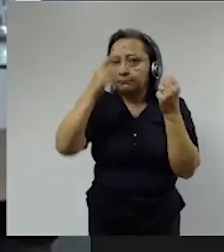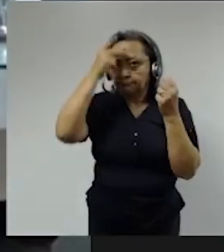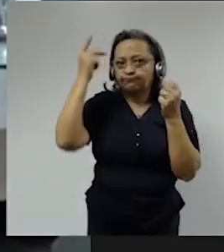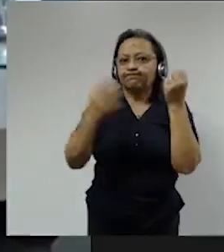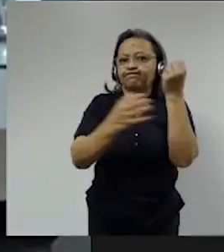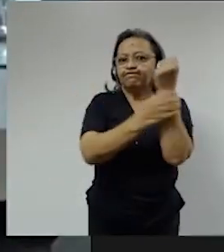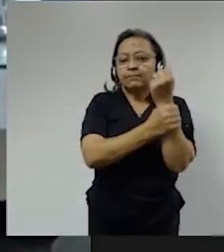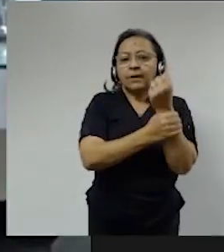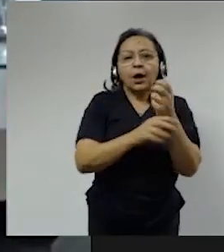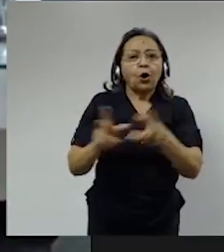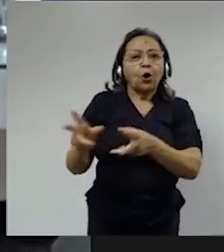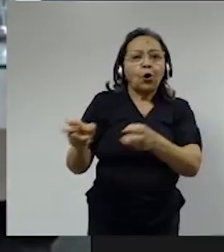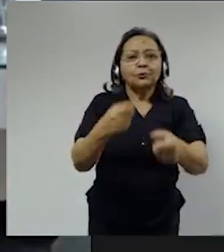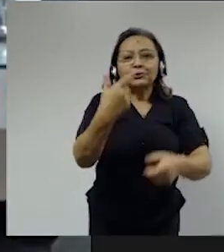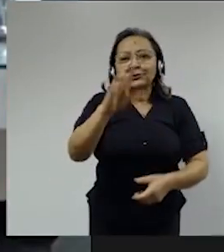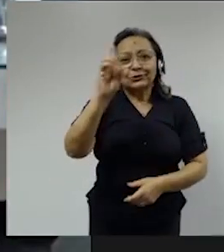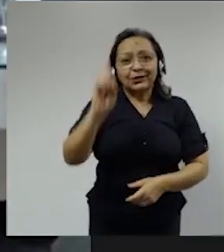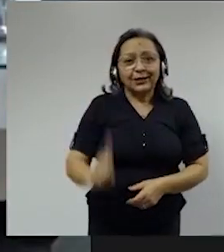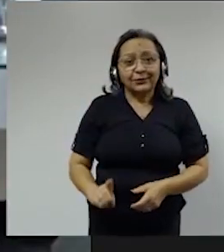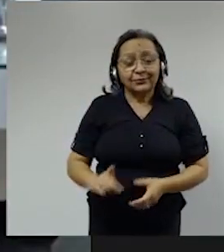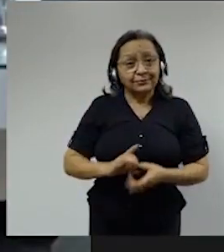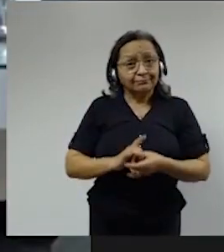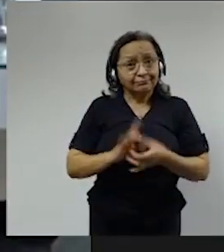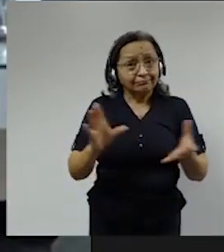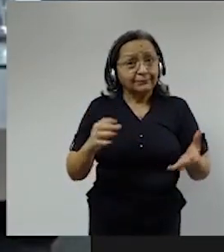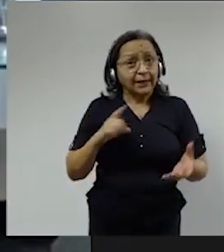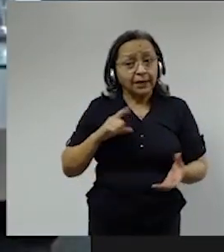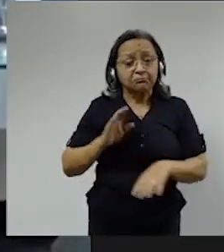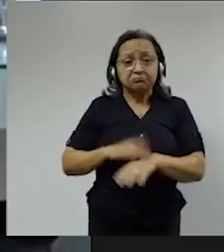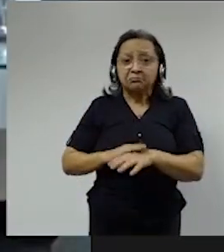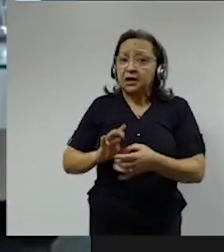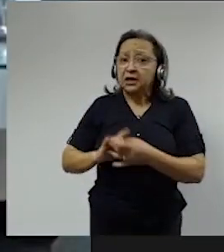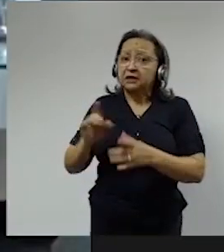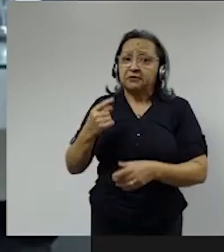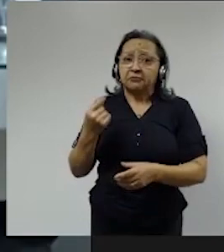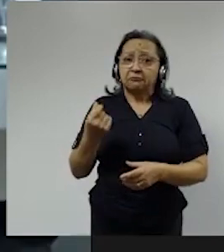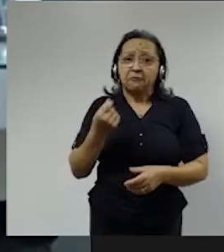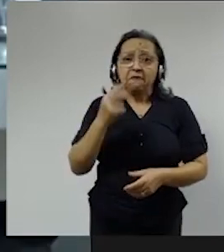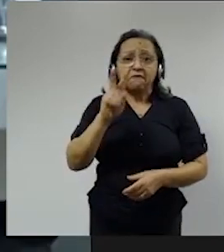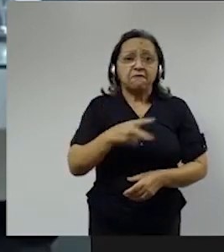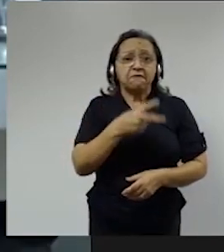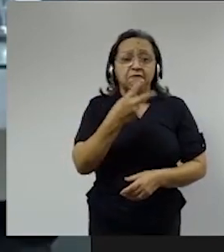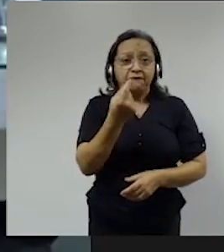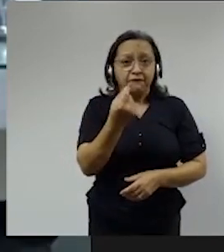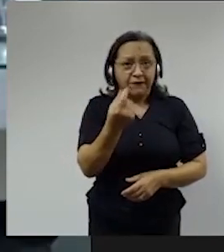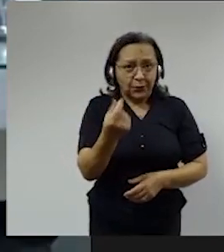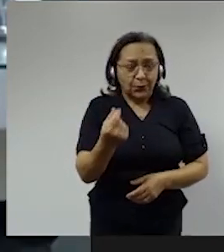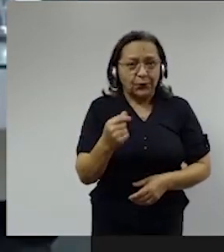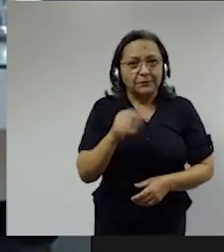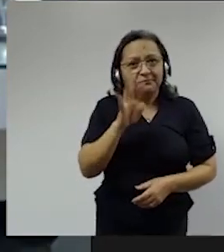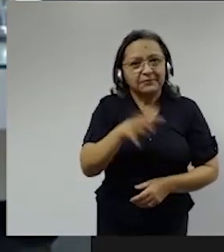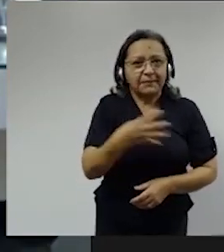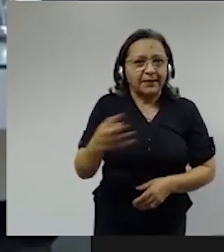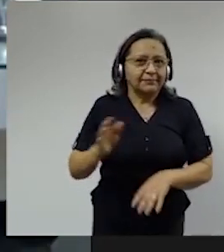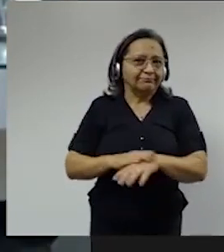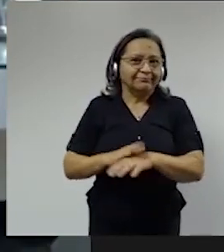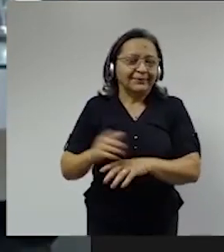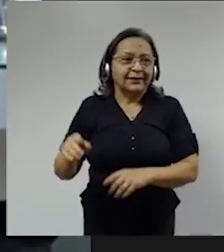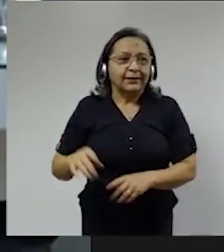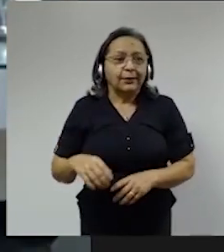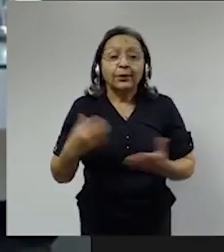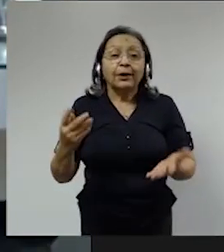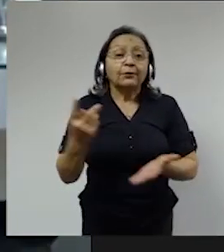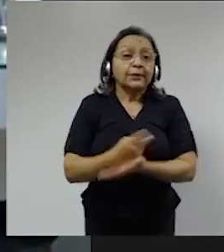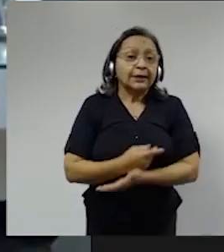autorais, estabelecendo livremente os valores. Até aí, tudo bem. O que é que acontece? Ultimamente, a gente